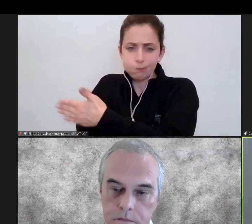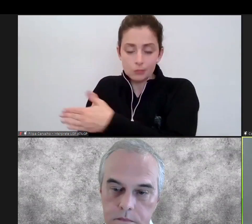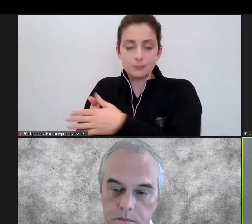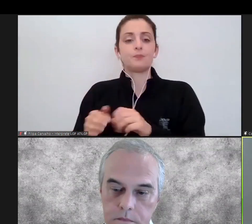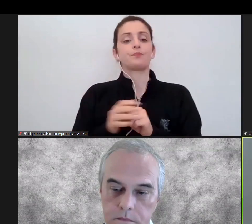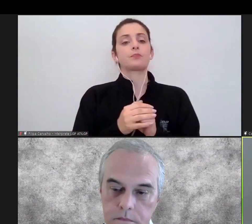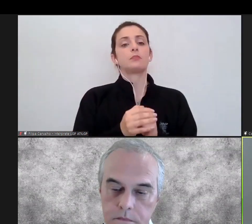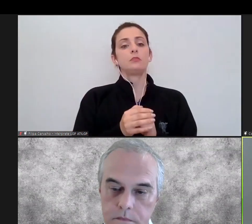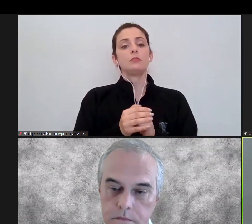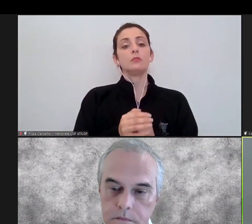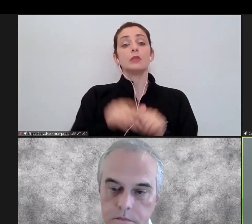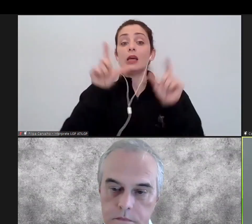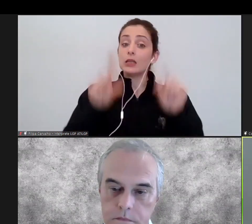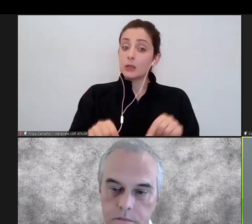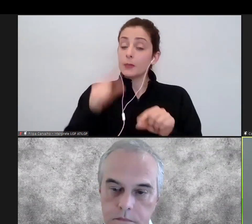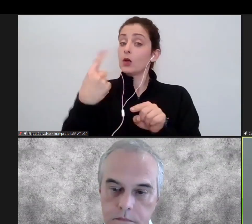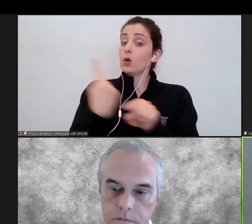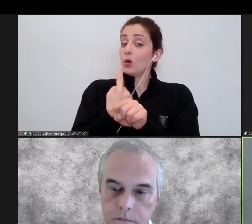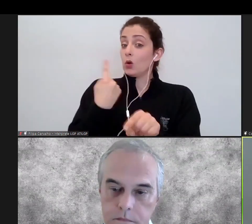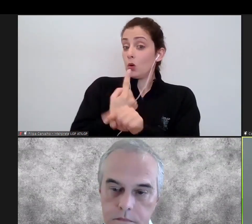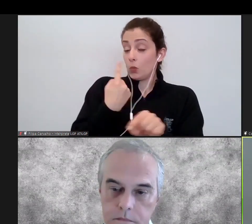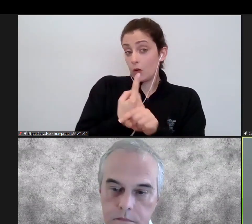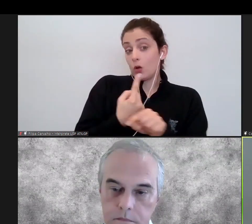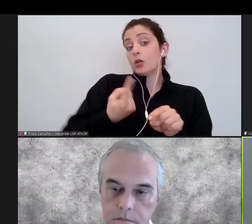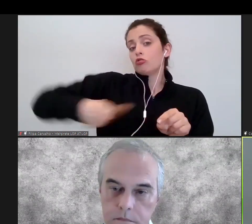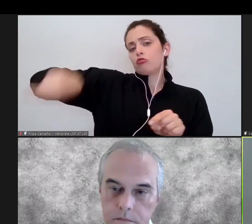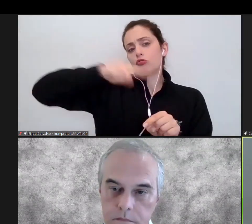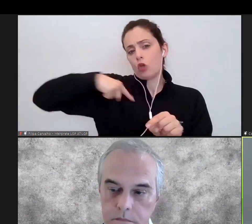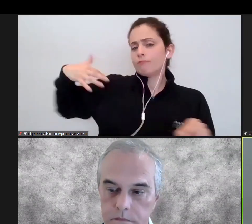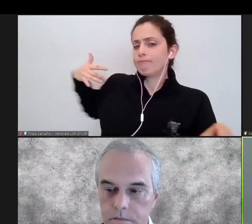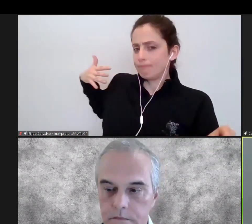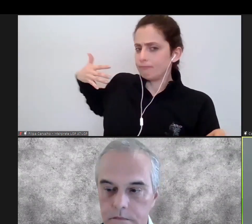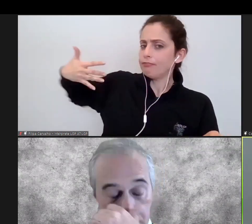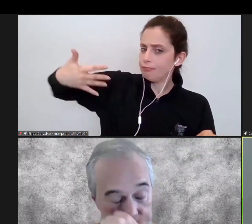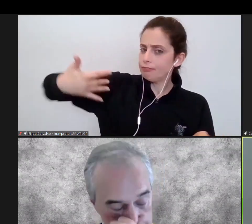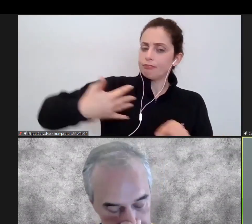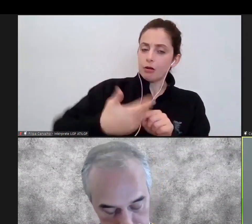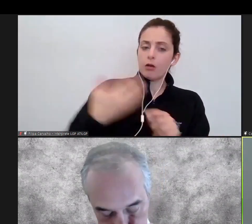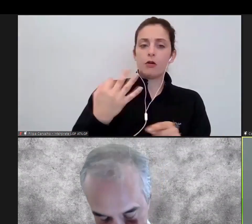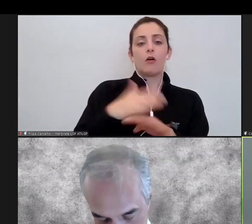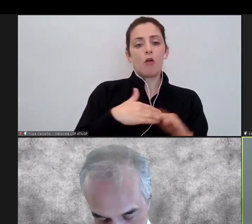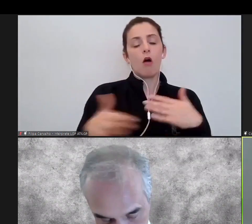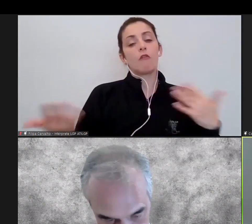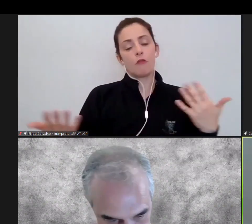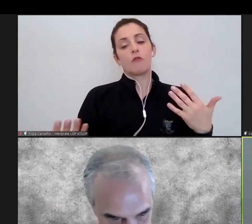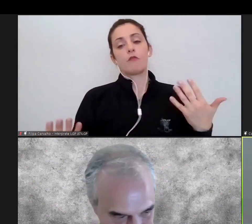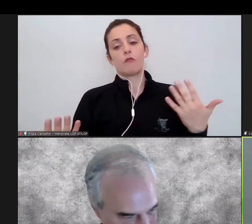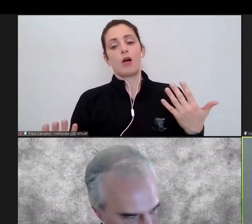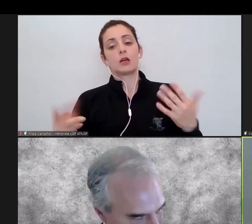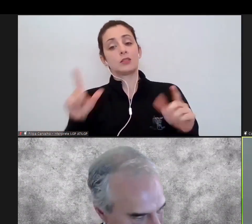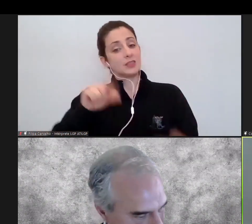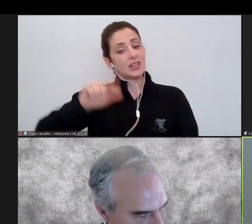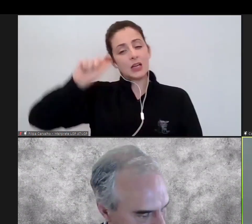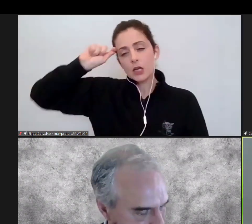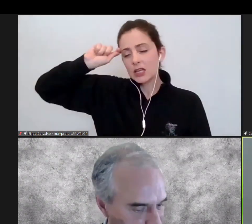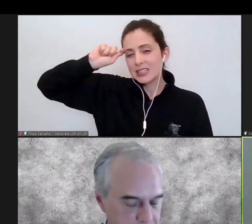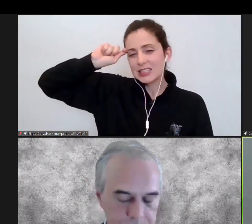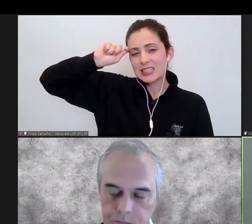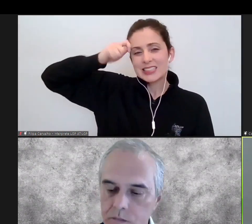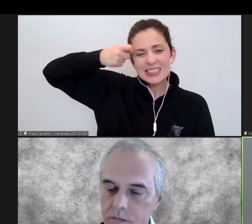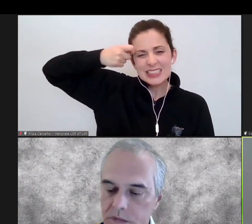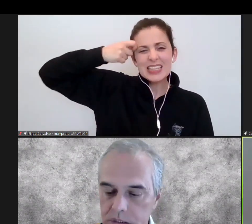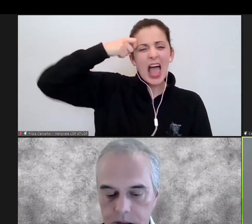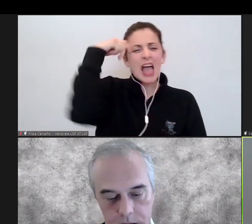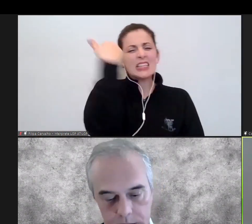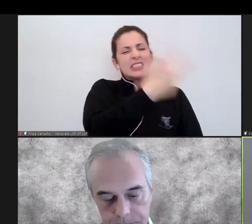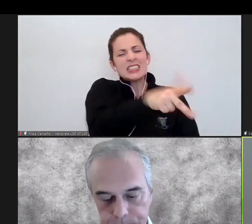temos vindo a fazer, porque sentimos que isto é uma realidade marcante e que prejudica muitas centenas de